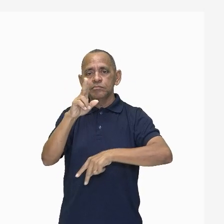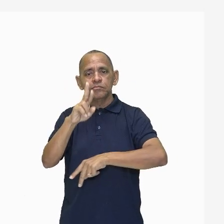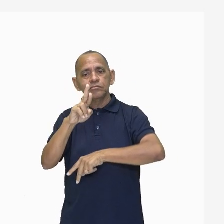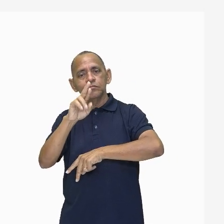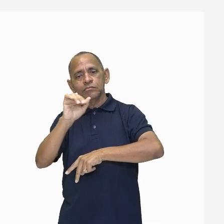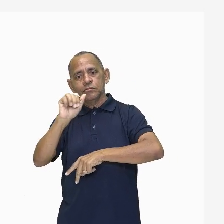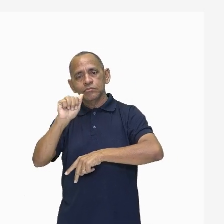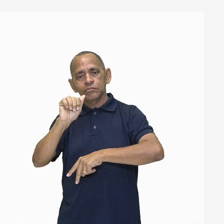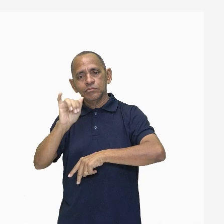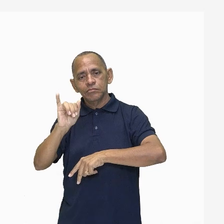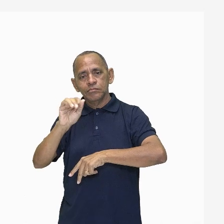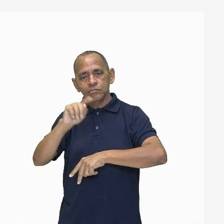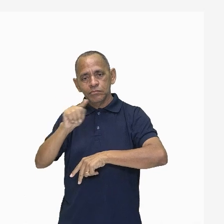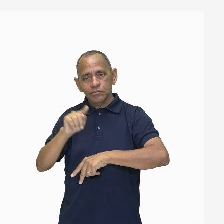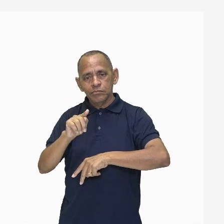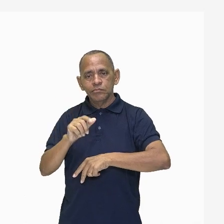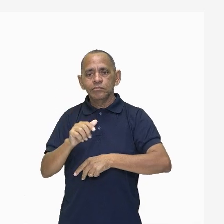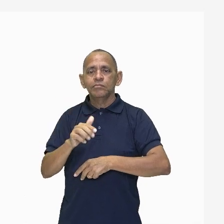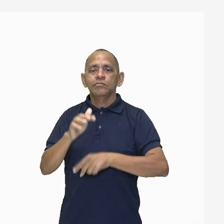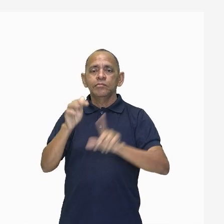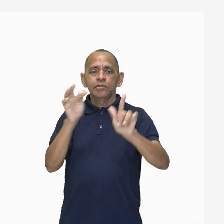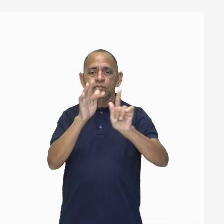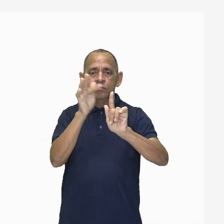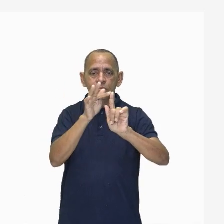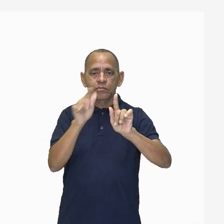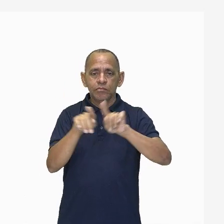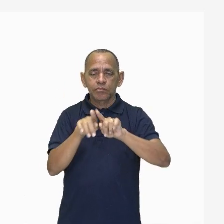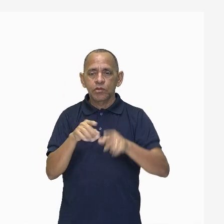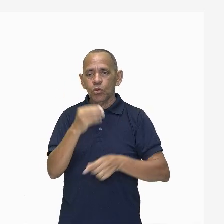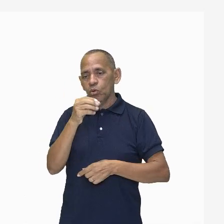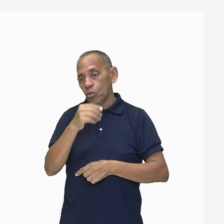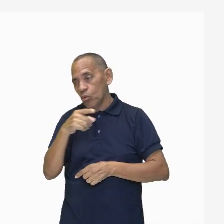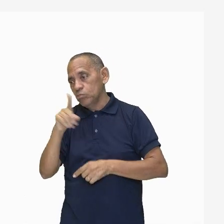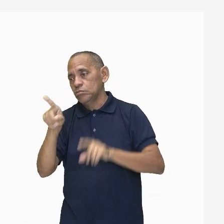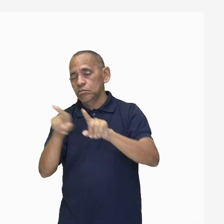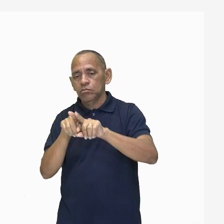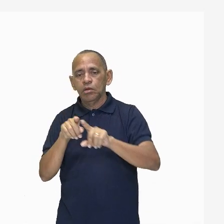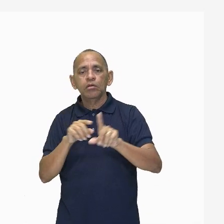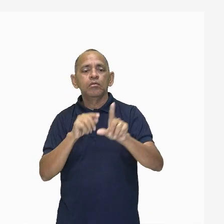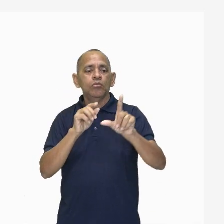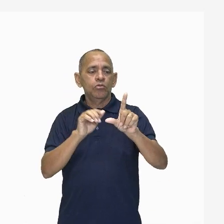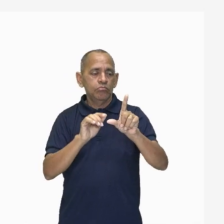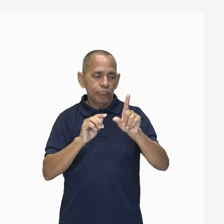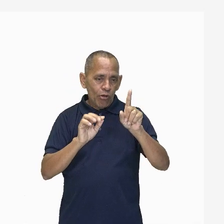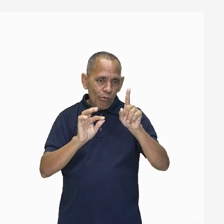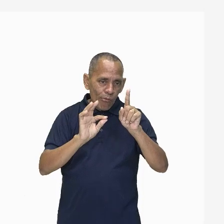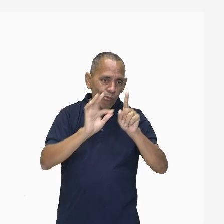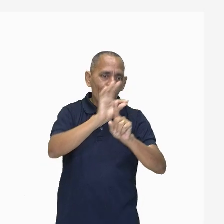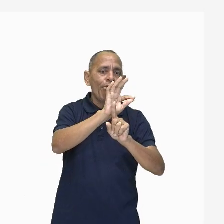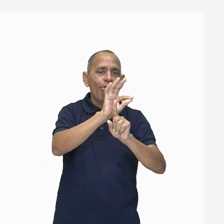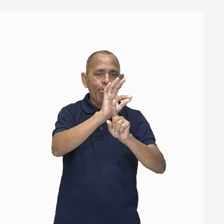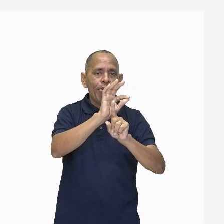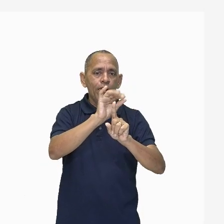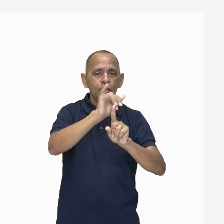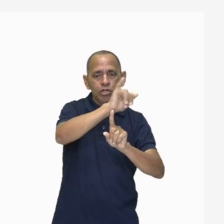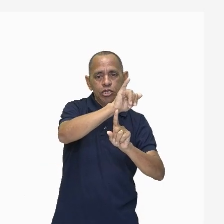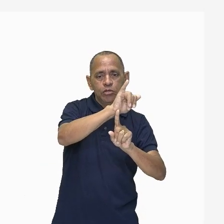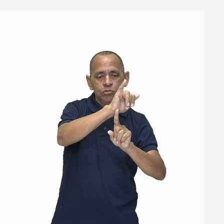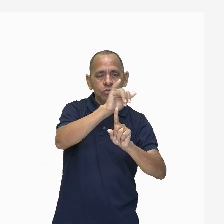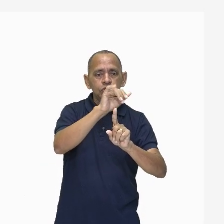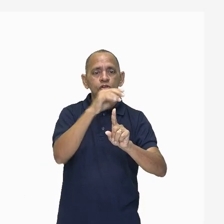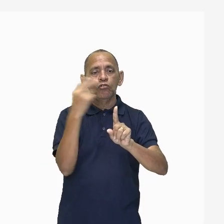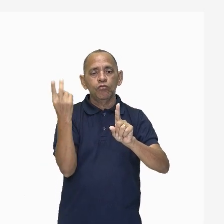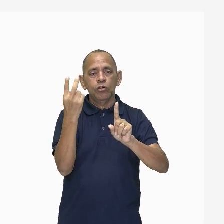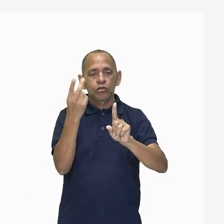apenas um ponto corta o eixo de y. E esse ponto é o valor de b. Então, olha só, olha para